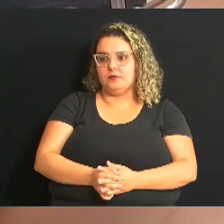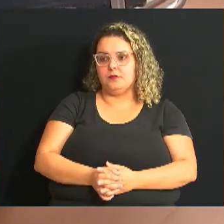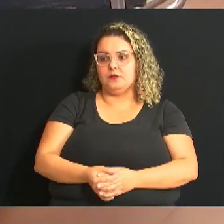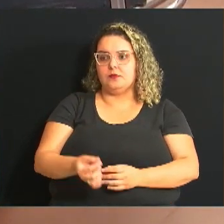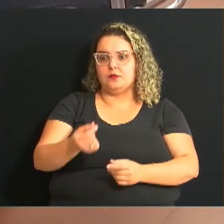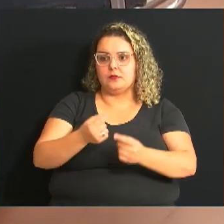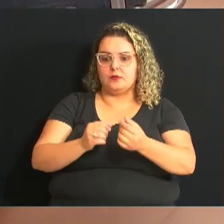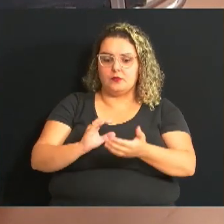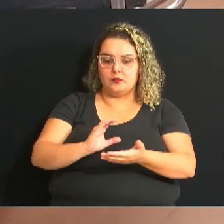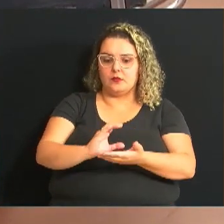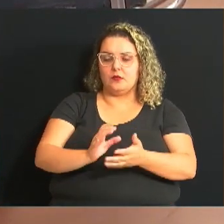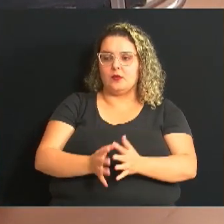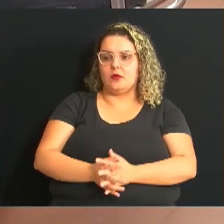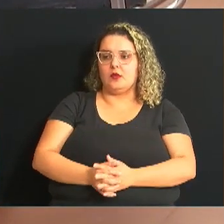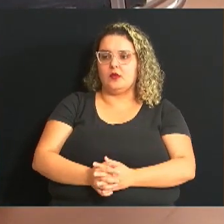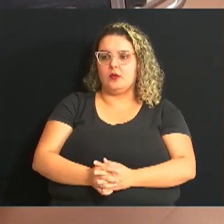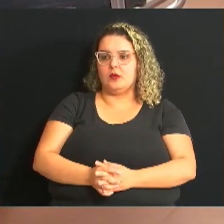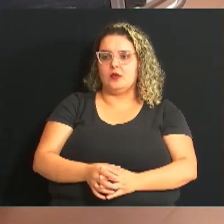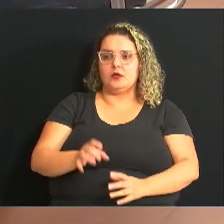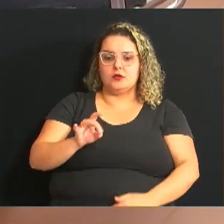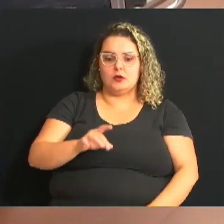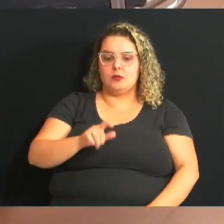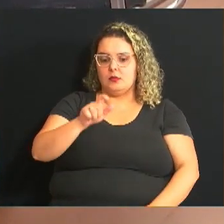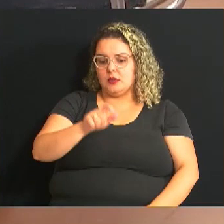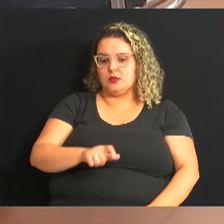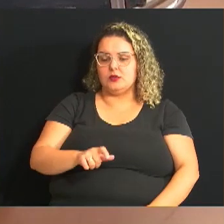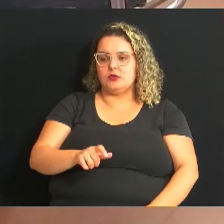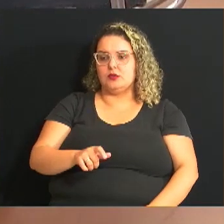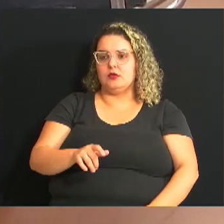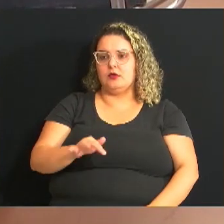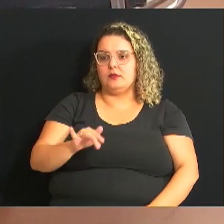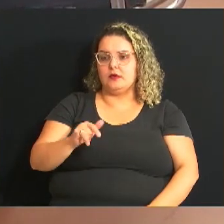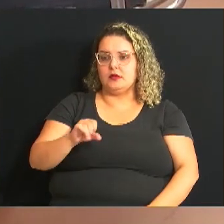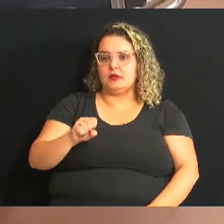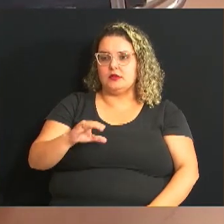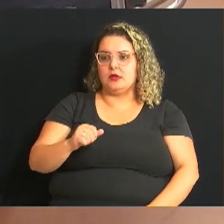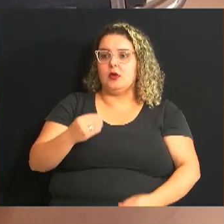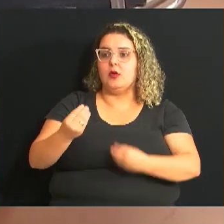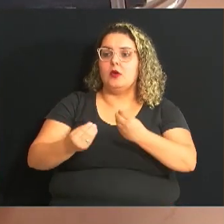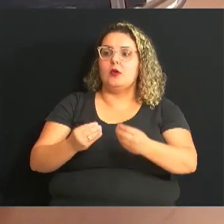destinação ou só como pessoa física? Como que funciona no caso do MEI?